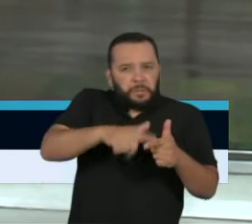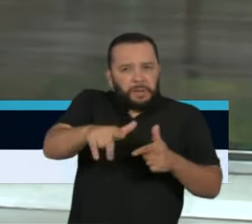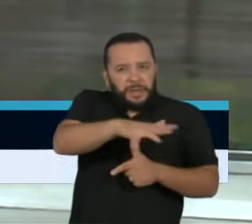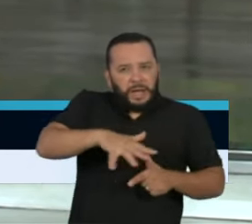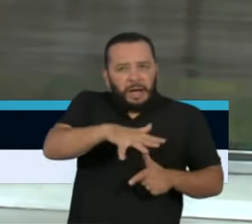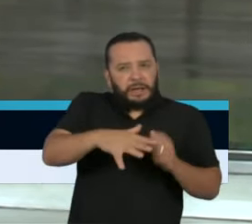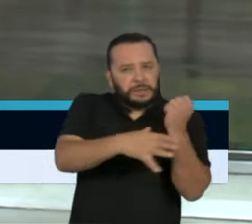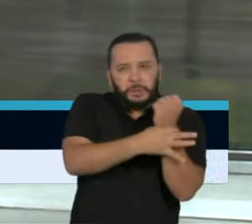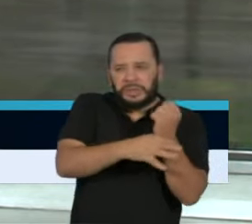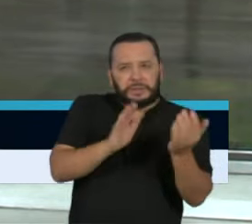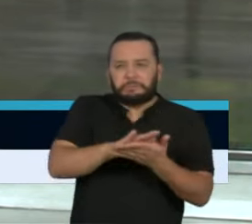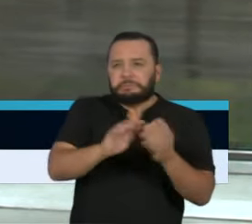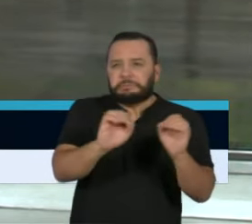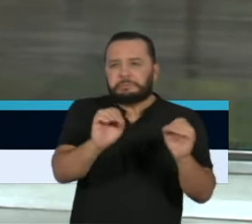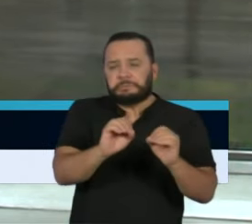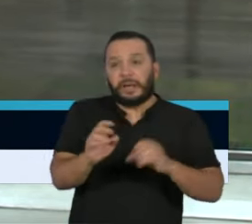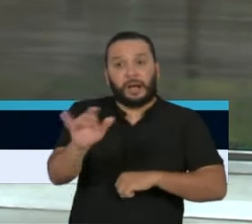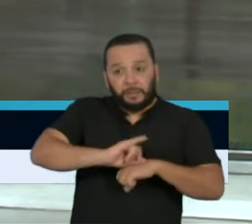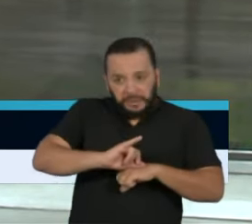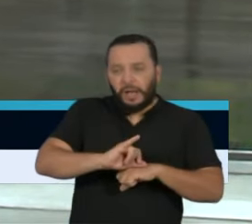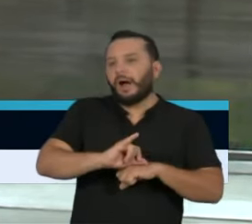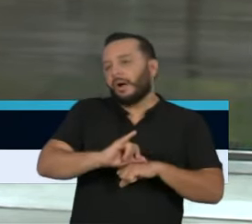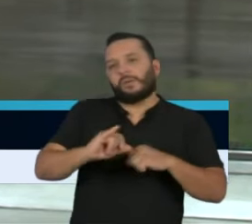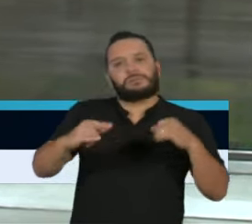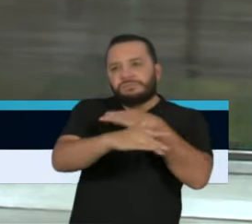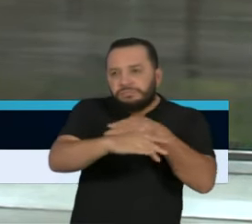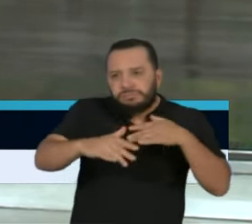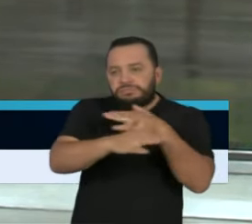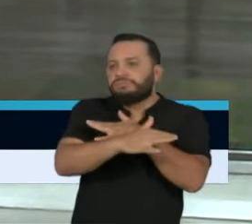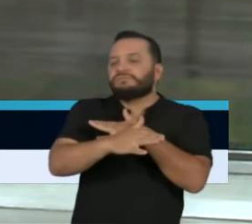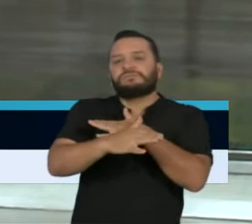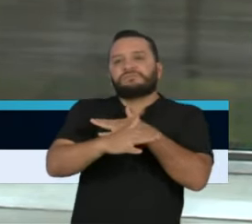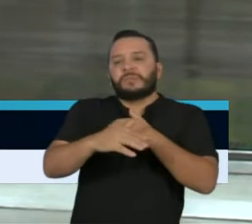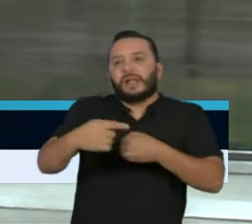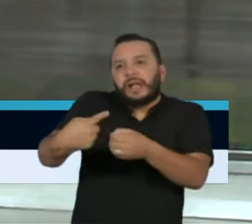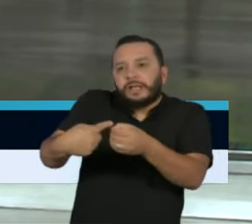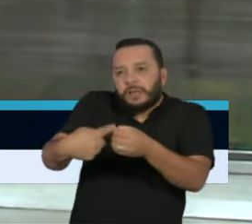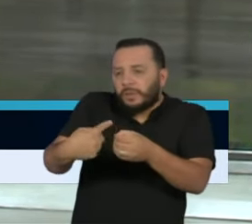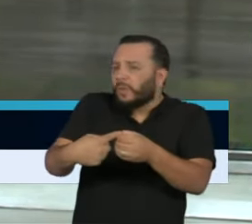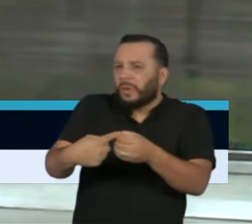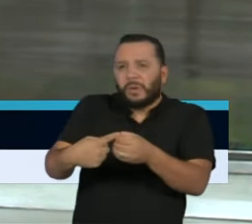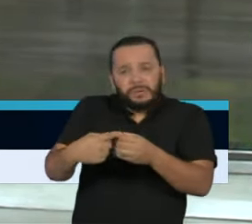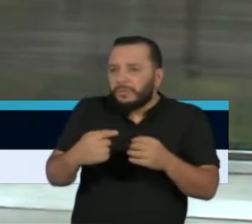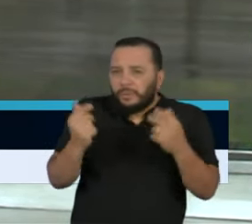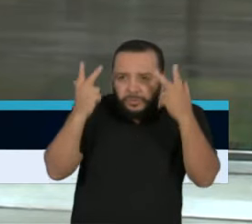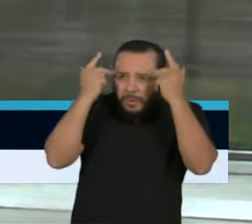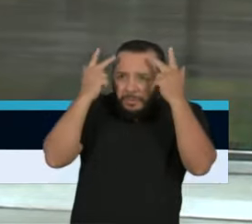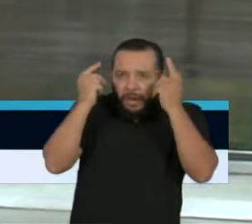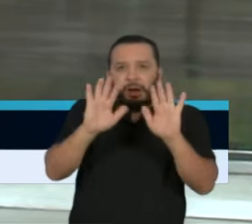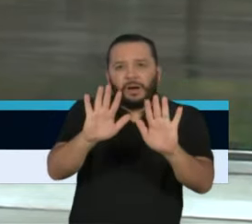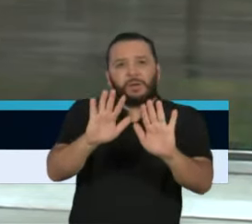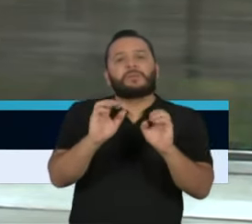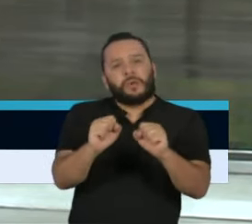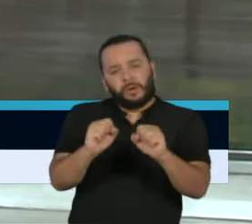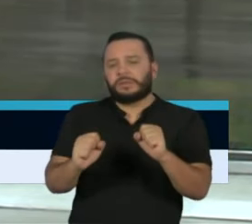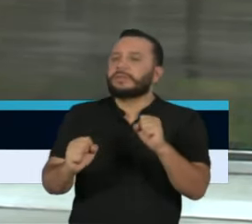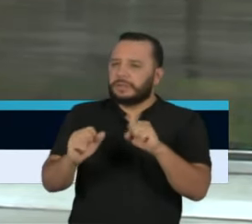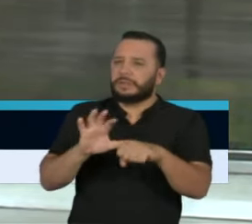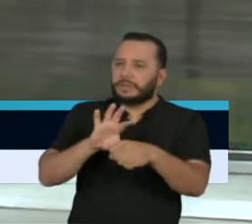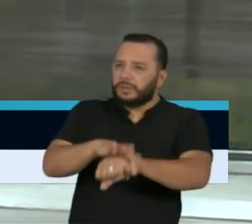capital, região metropolitana ou interior do estado de São Paulo. Posso reafirmar aqui, as pessoas podem ficar seguras, a